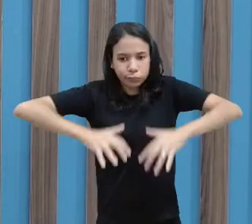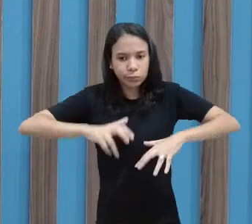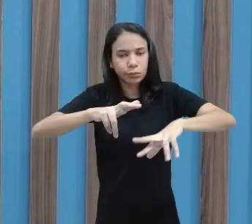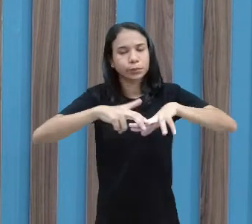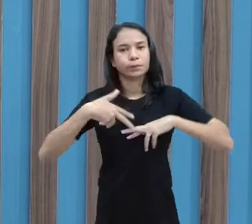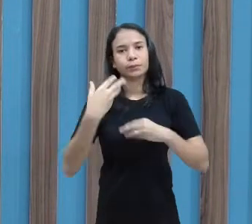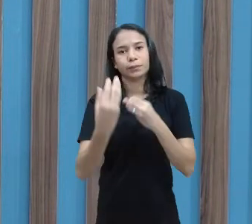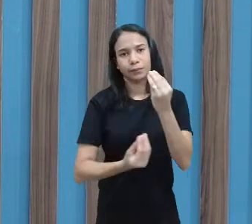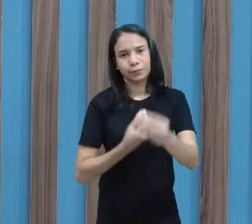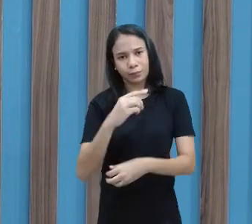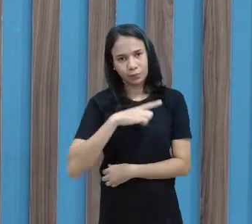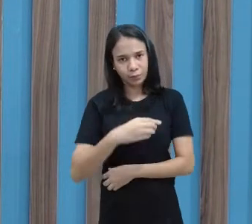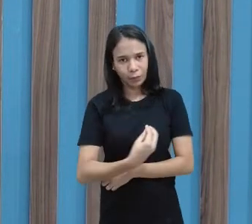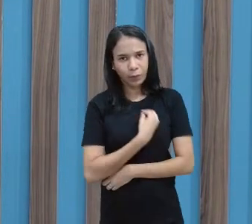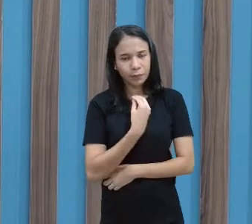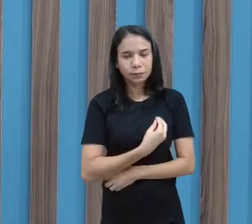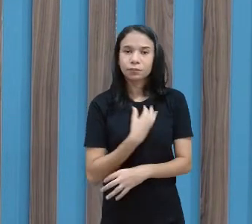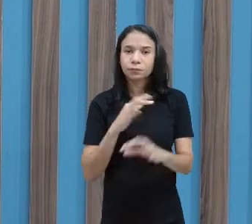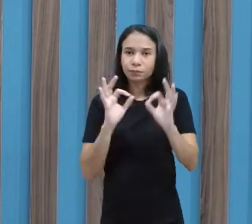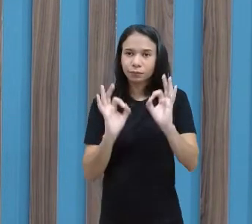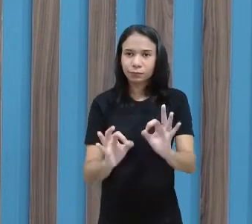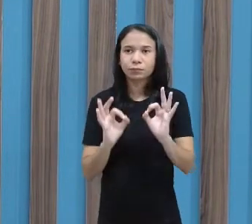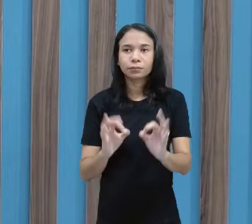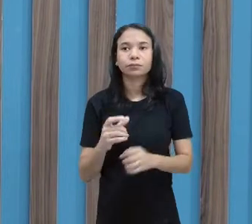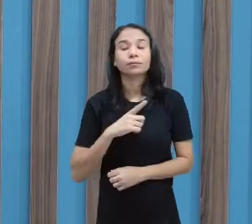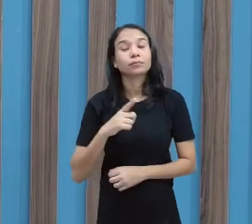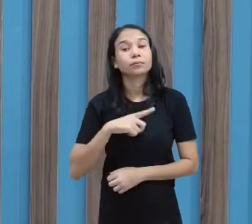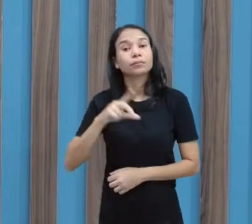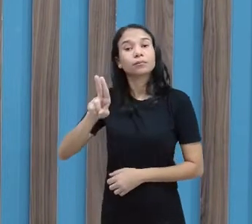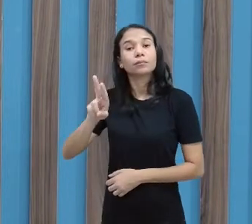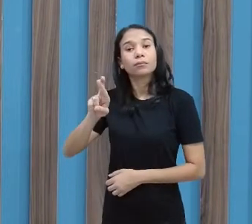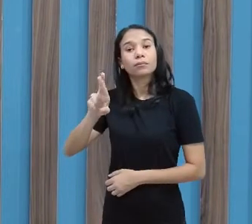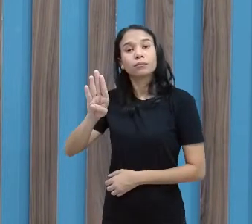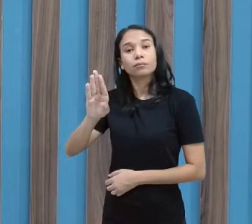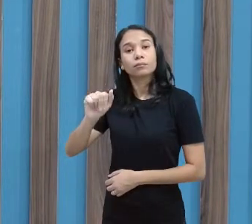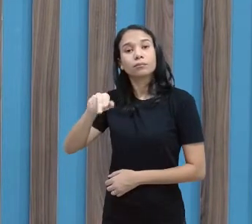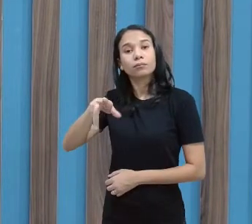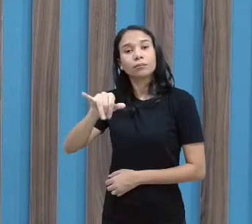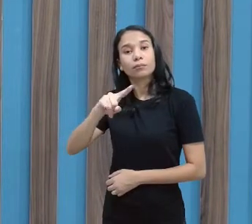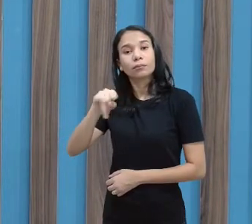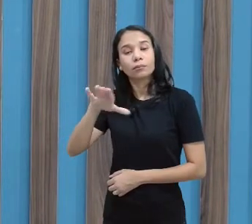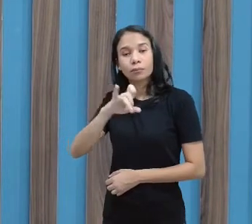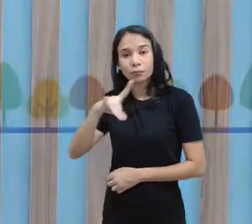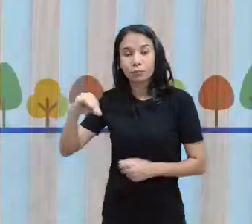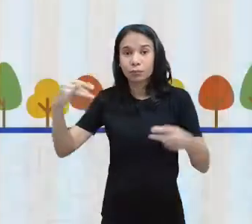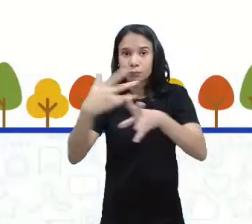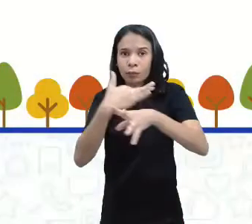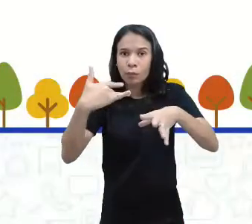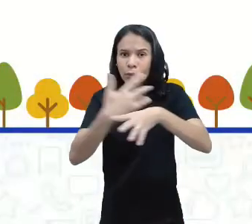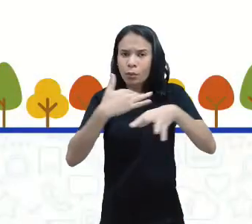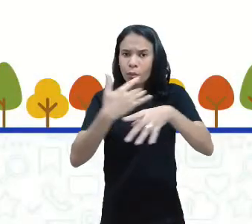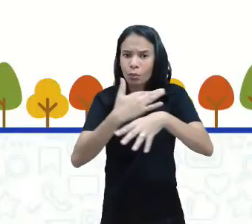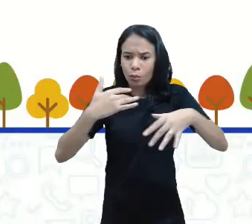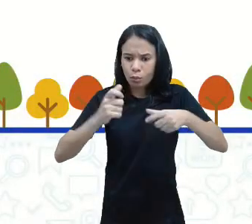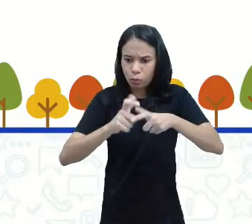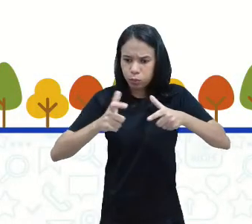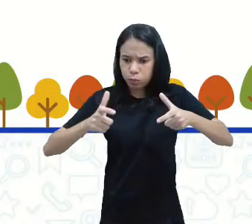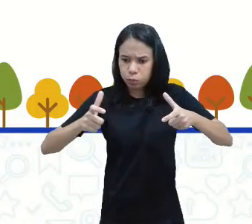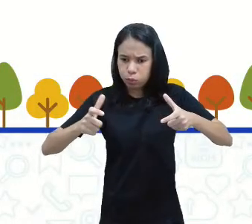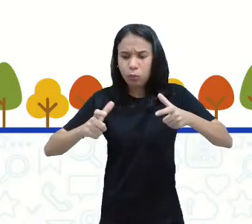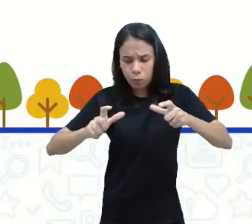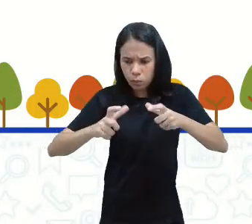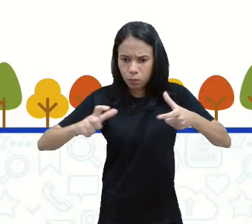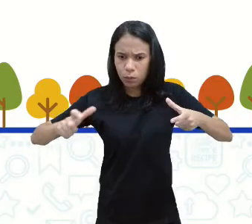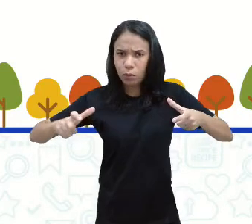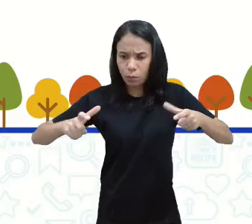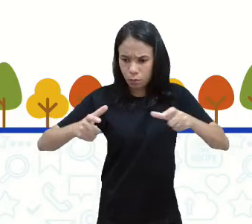questão ambiental aí. A urbanização também, o crescimento desenfreado aí, né, dos centros urbanos,